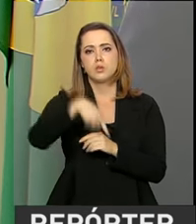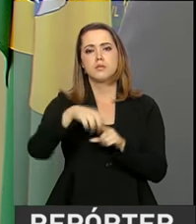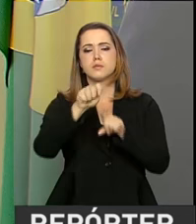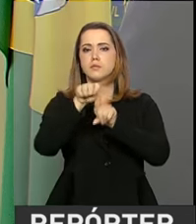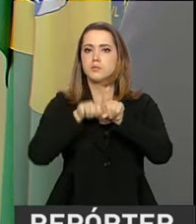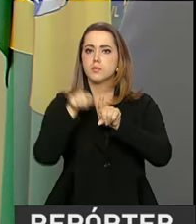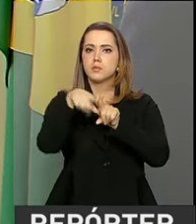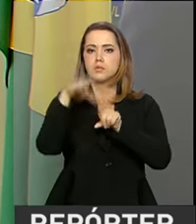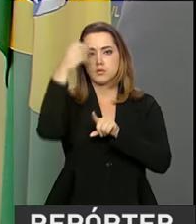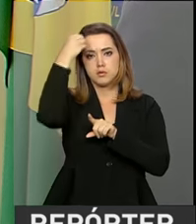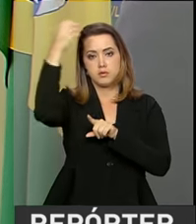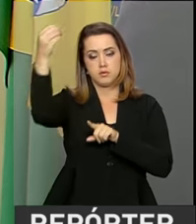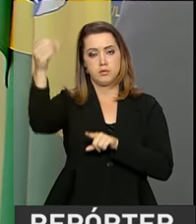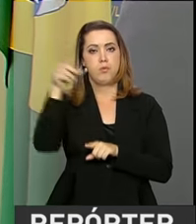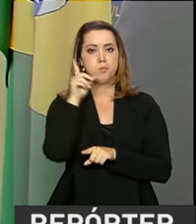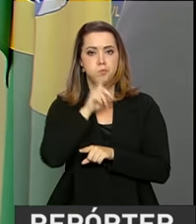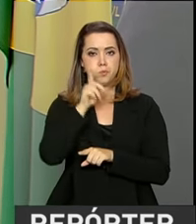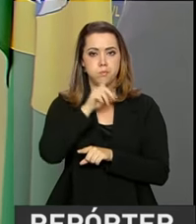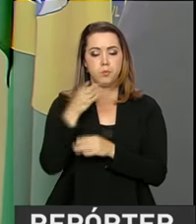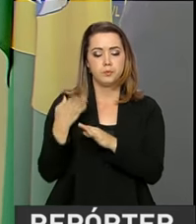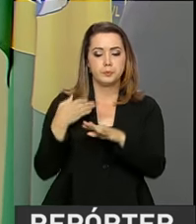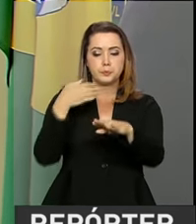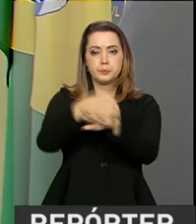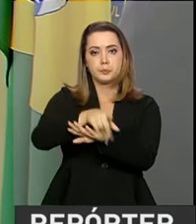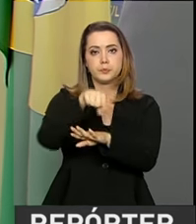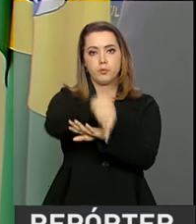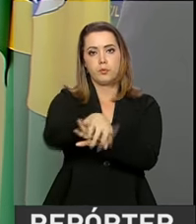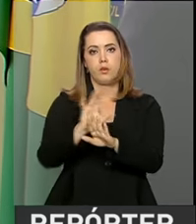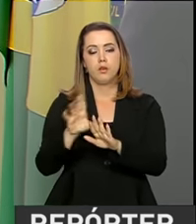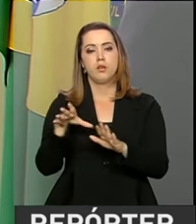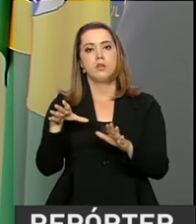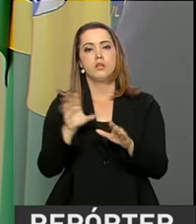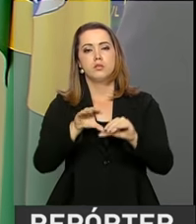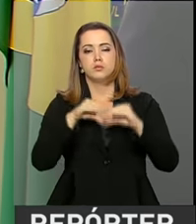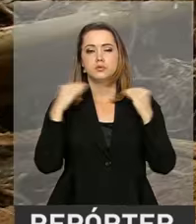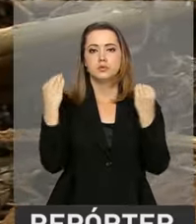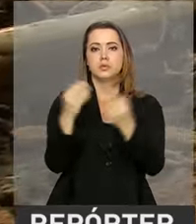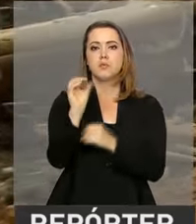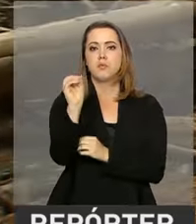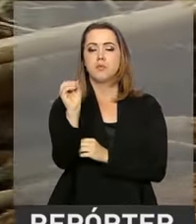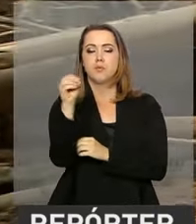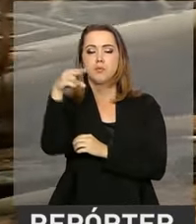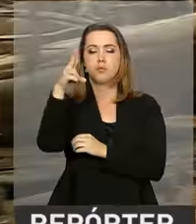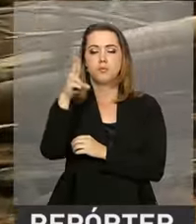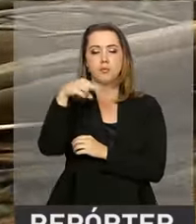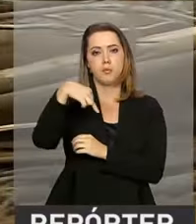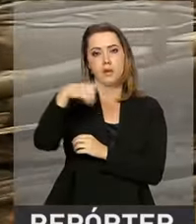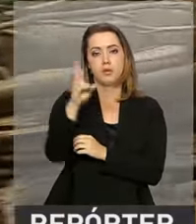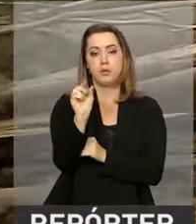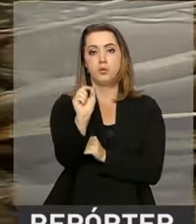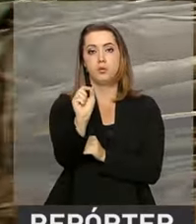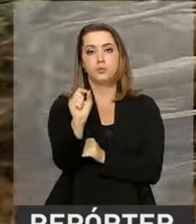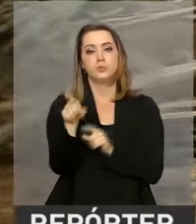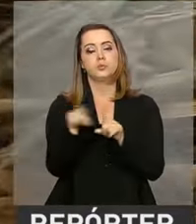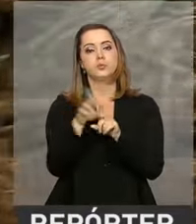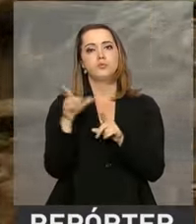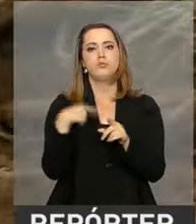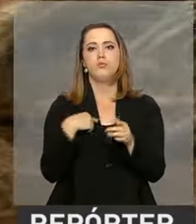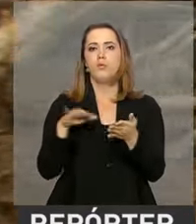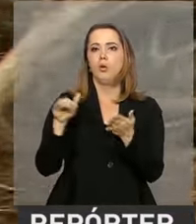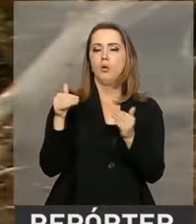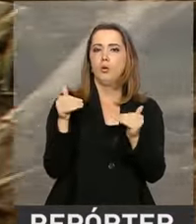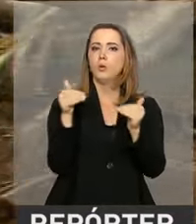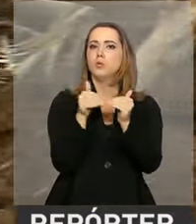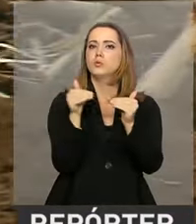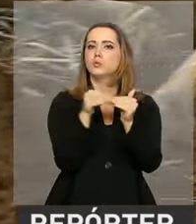viagem que fará aos Estados Unidos para participar da Assembleia Geral da ONU. Entre os compromissos firmados pelo Brasil